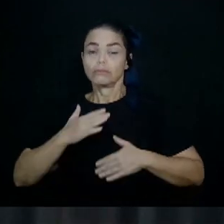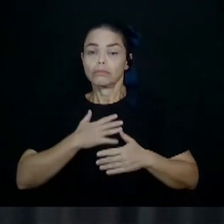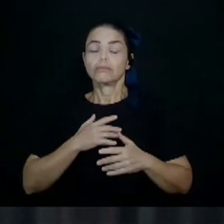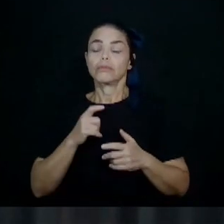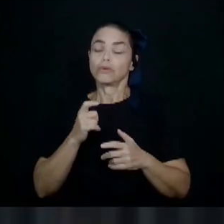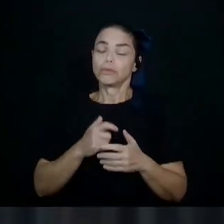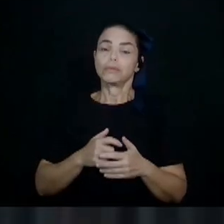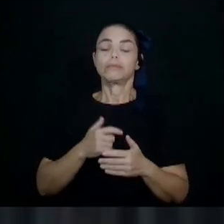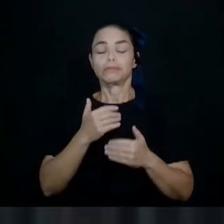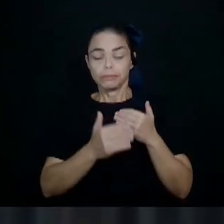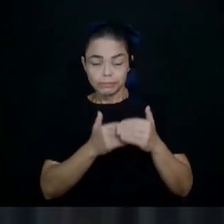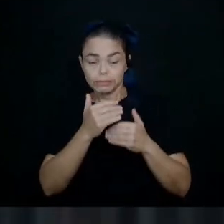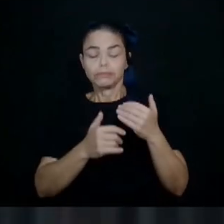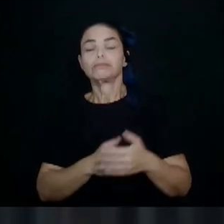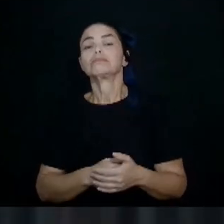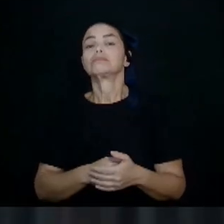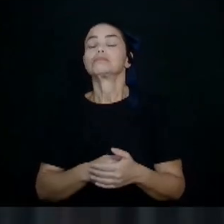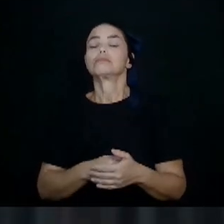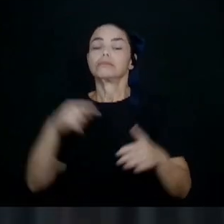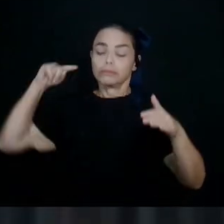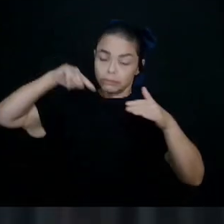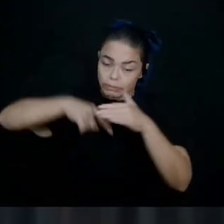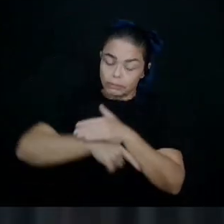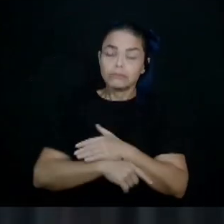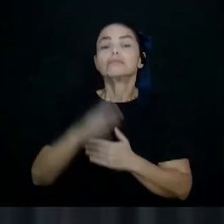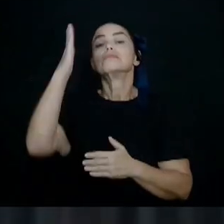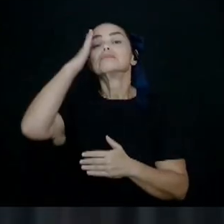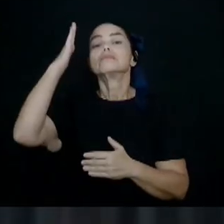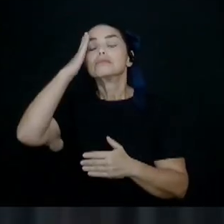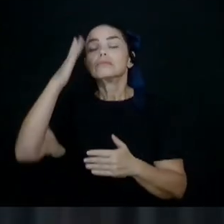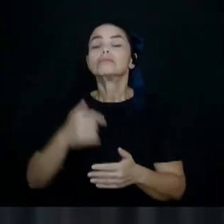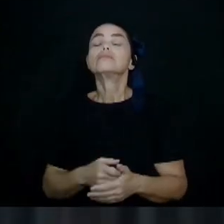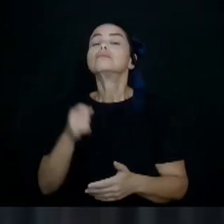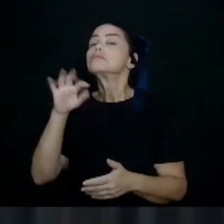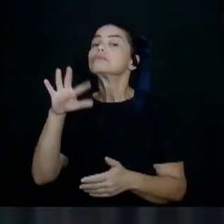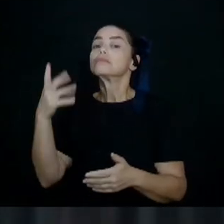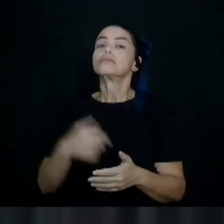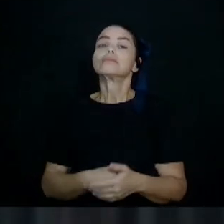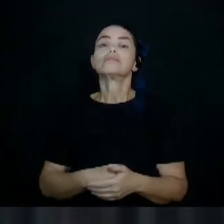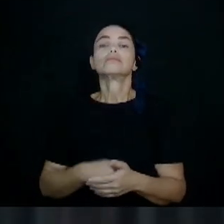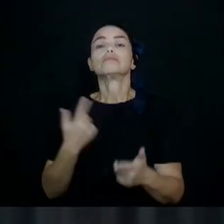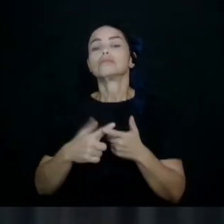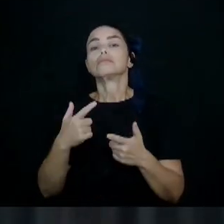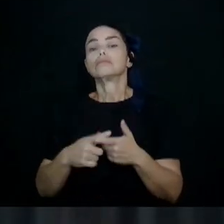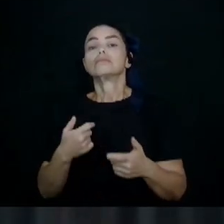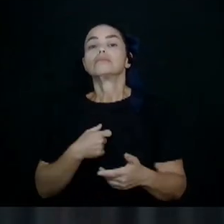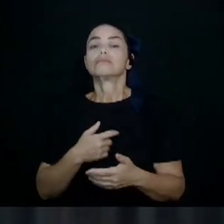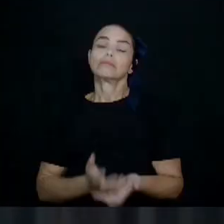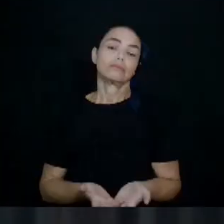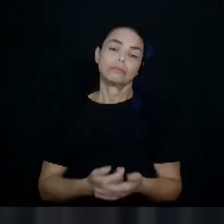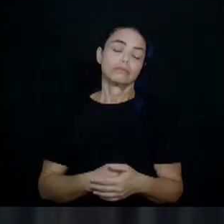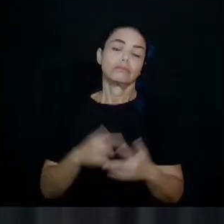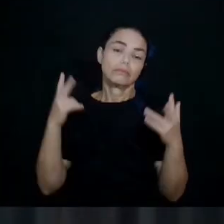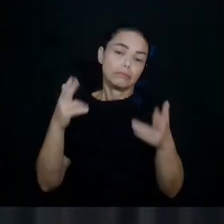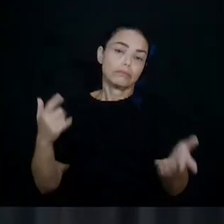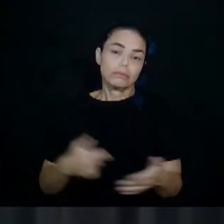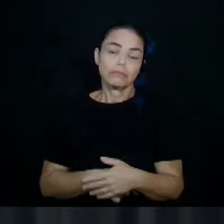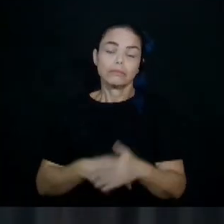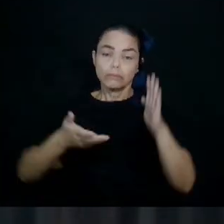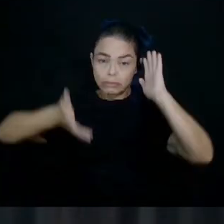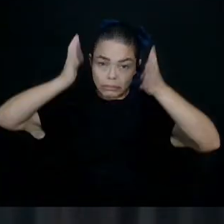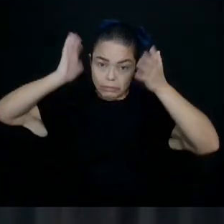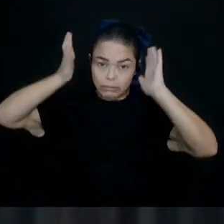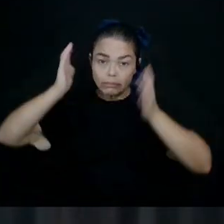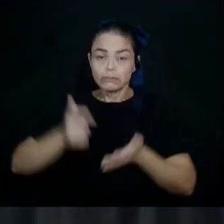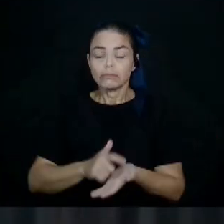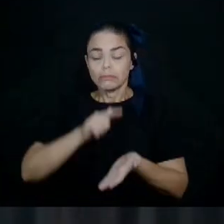vai entrar a fundo para entender o que isso traz, porque senão a gente só vai estar fazendo igual esses caminhões, esses